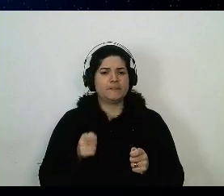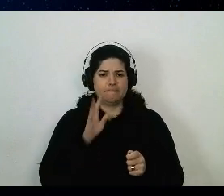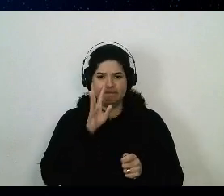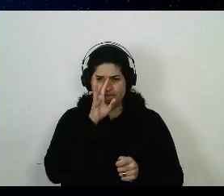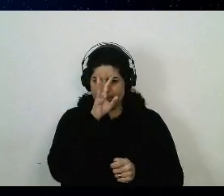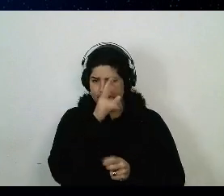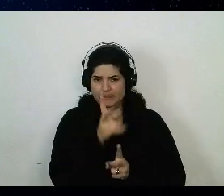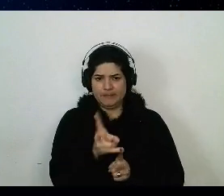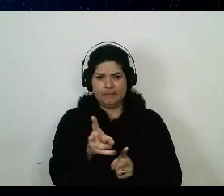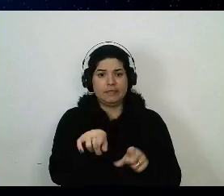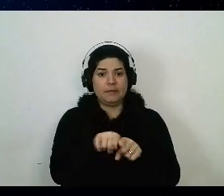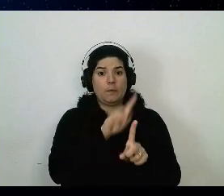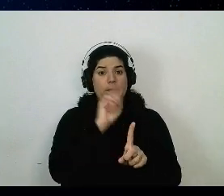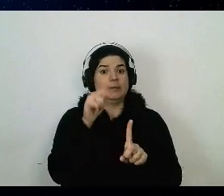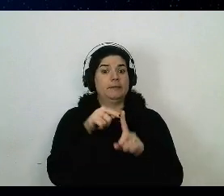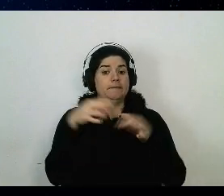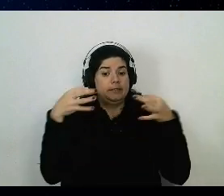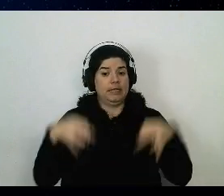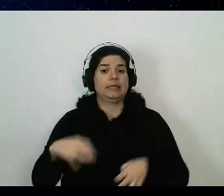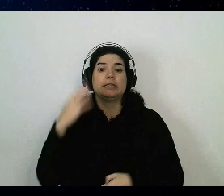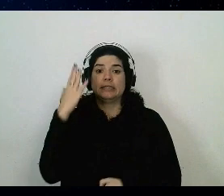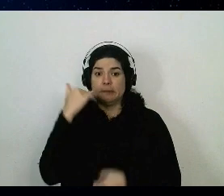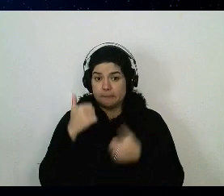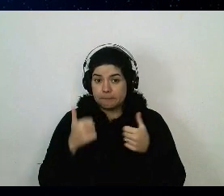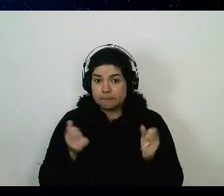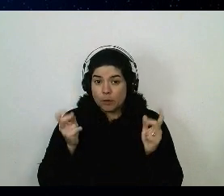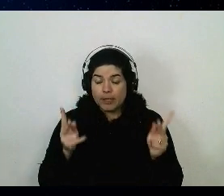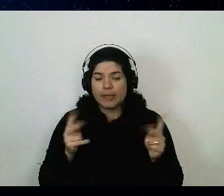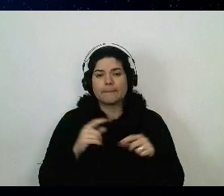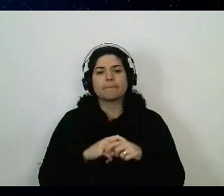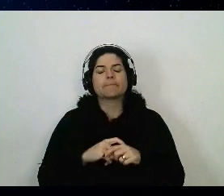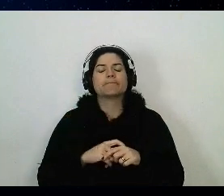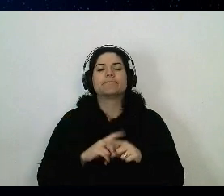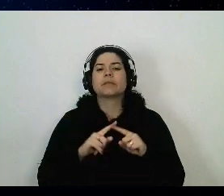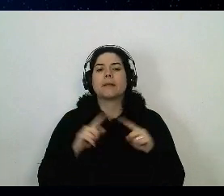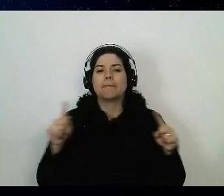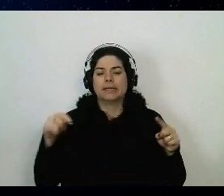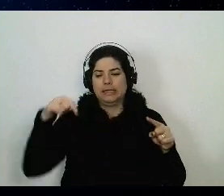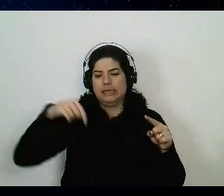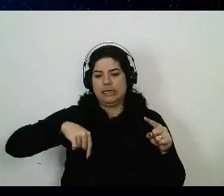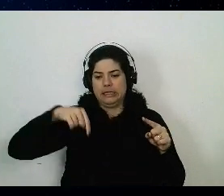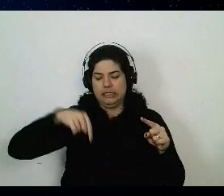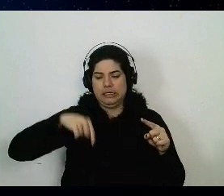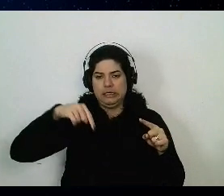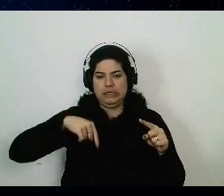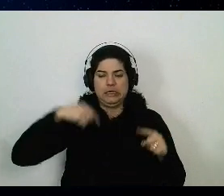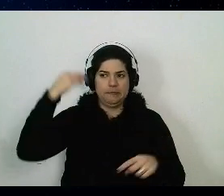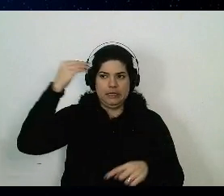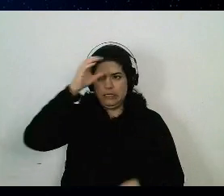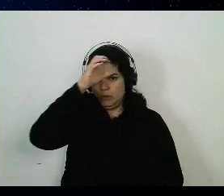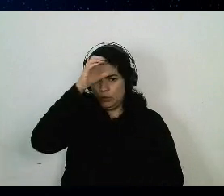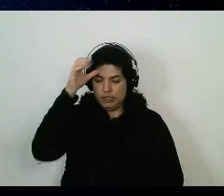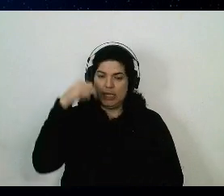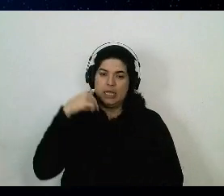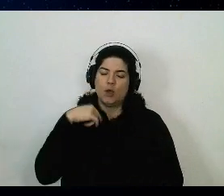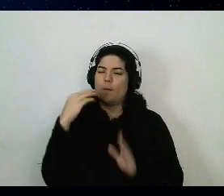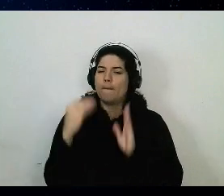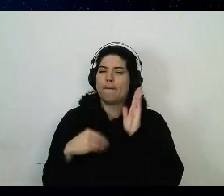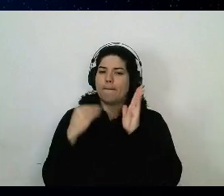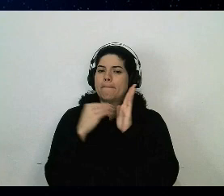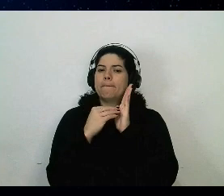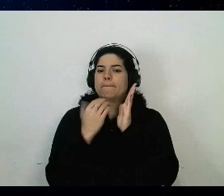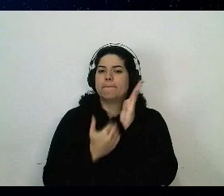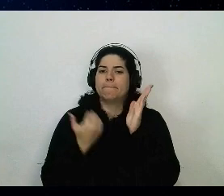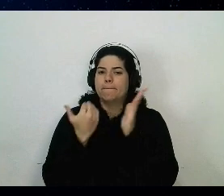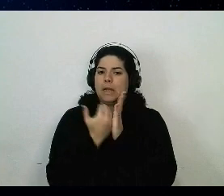bem definido. Show? Fechou. Mas aqui, para a trilha de Customer Experience, eu acrescento, eu gosto muito desses